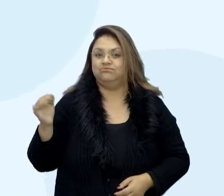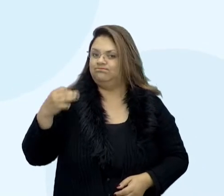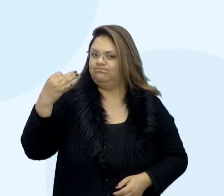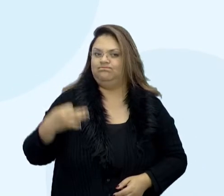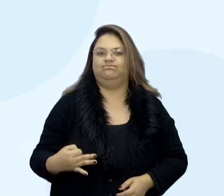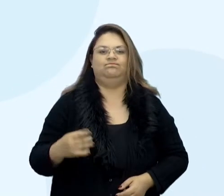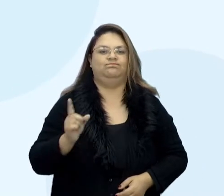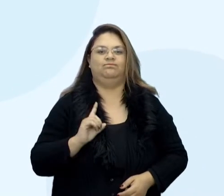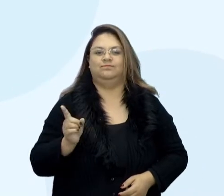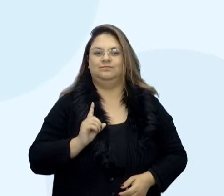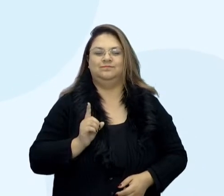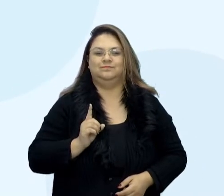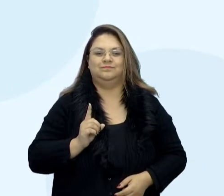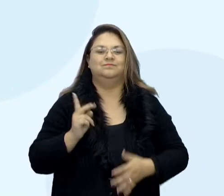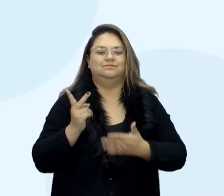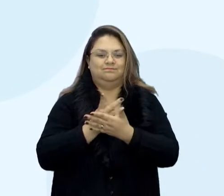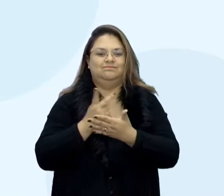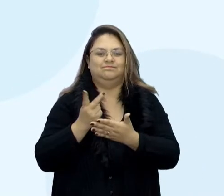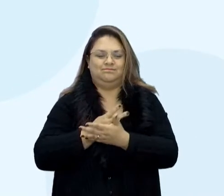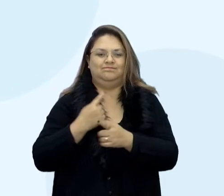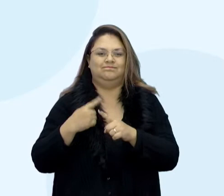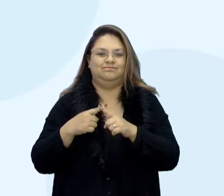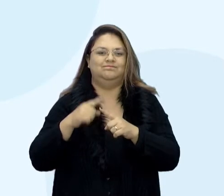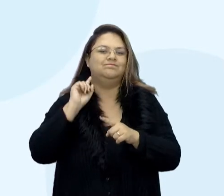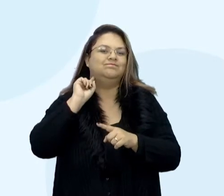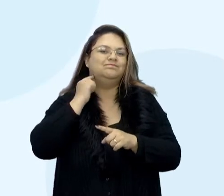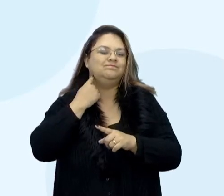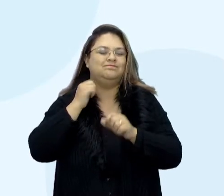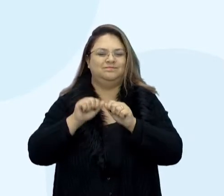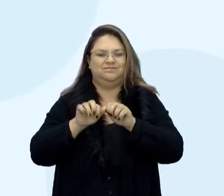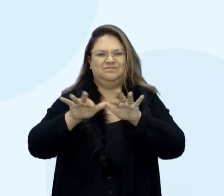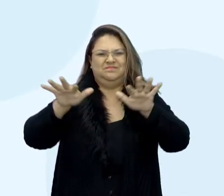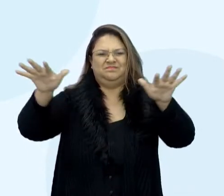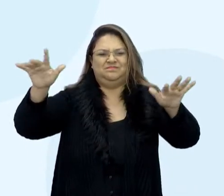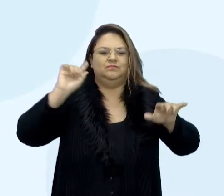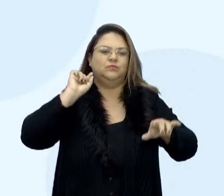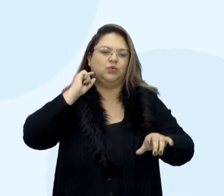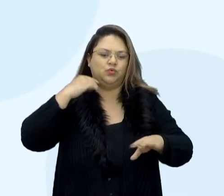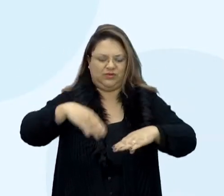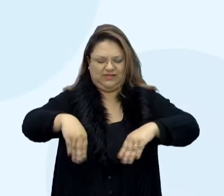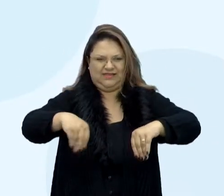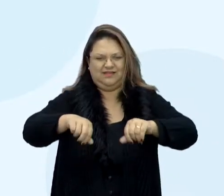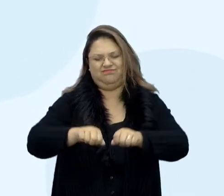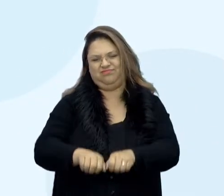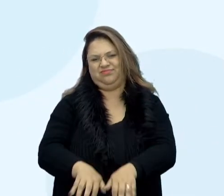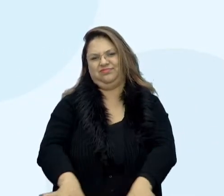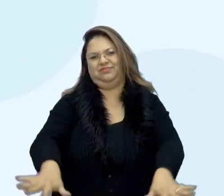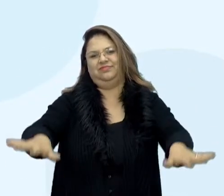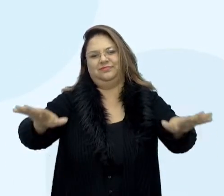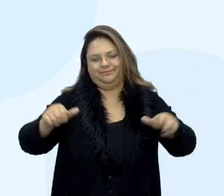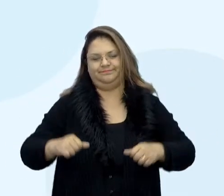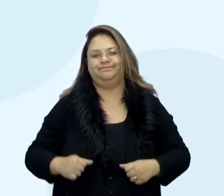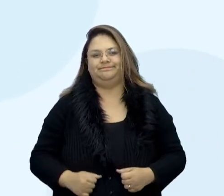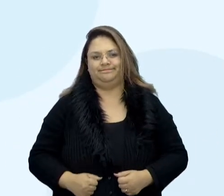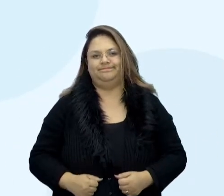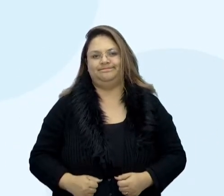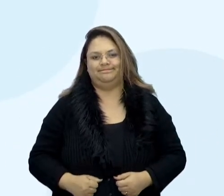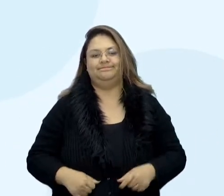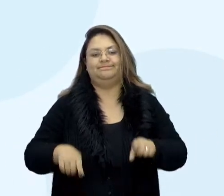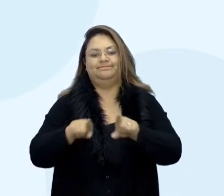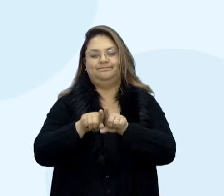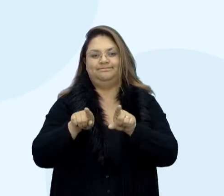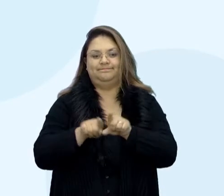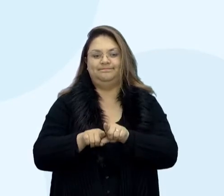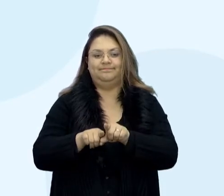descarte de resíduos, né? Gerador aí de contaminação de solo, contaminação de atmosfera, né? Atrai